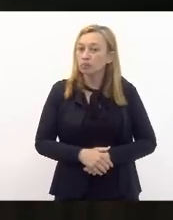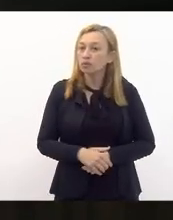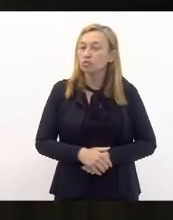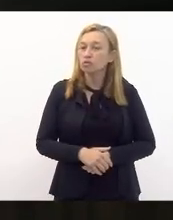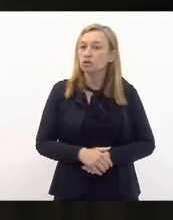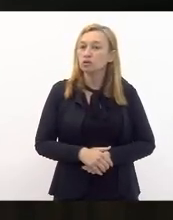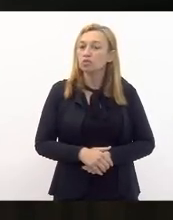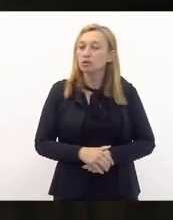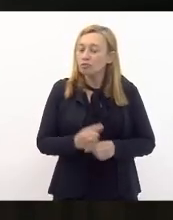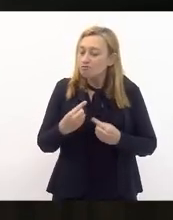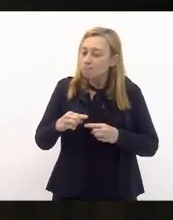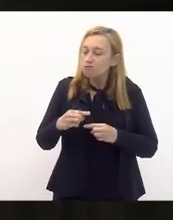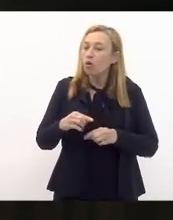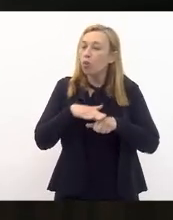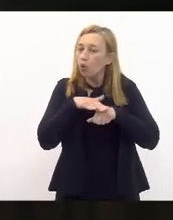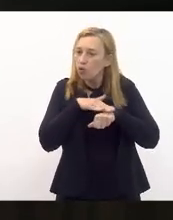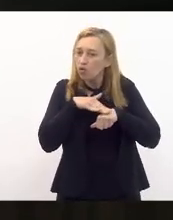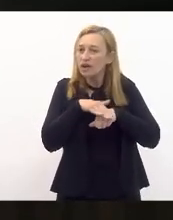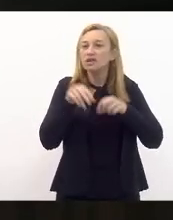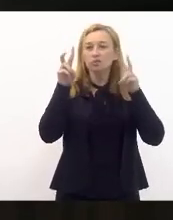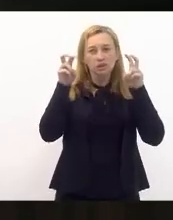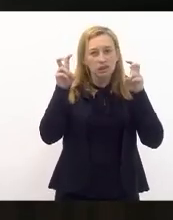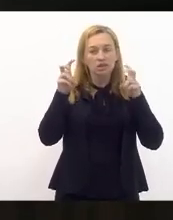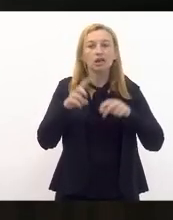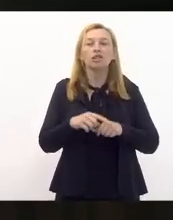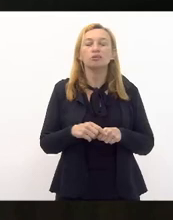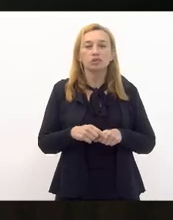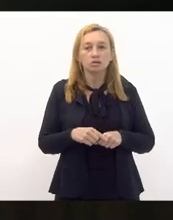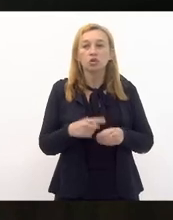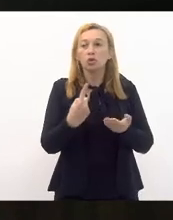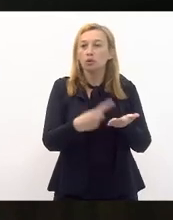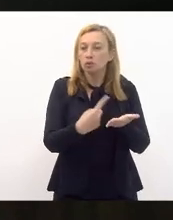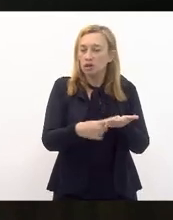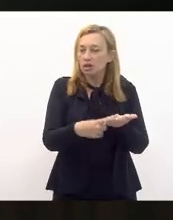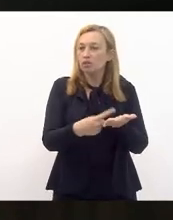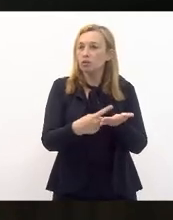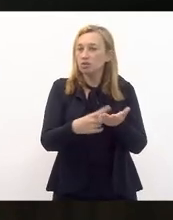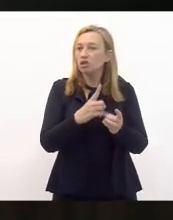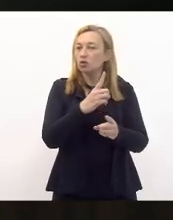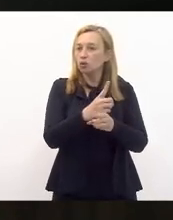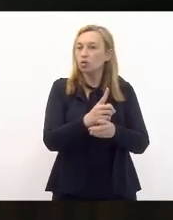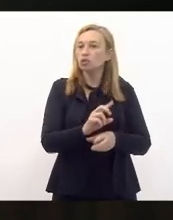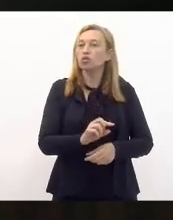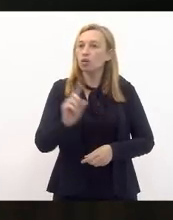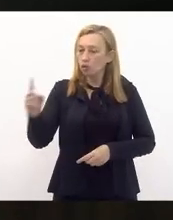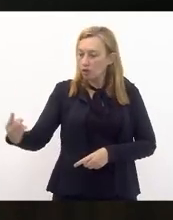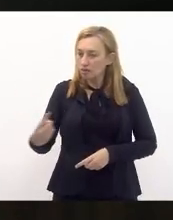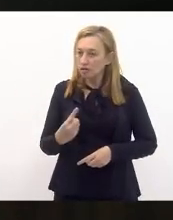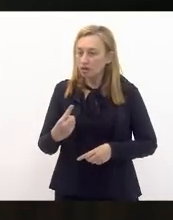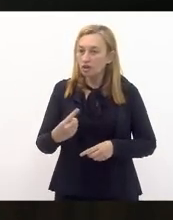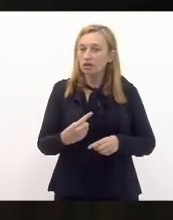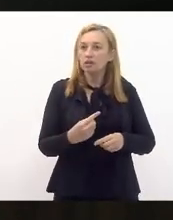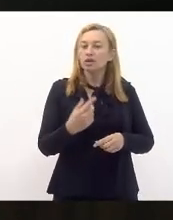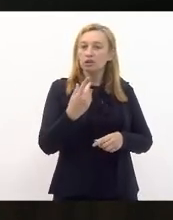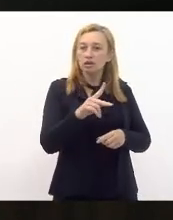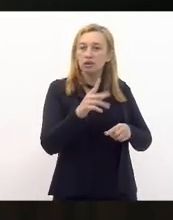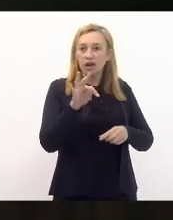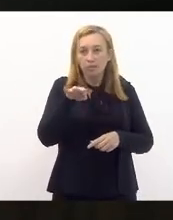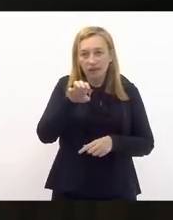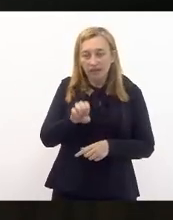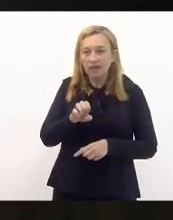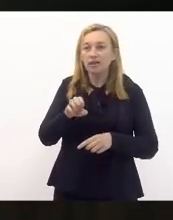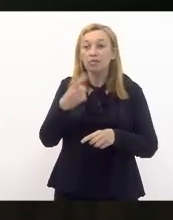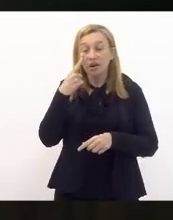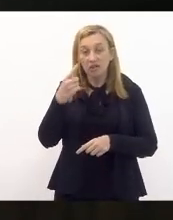uma provocação uma conversa solicitaram uma agenda de encontro ou a vinda ao gabinete de vossa excelência para